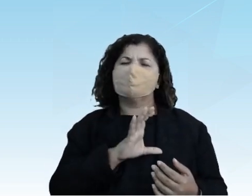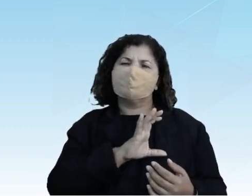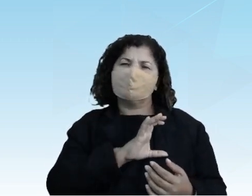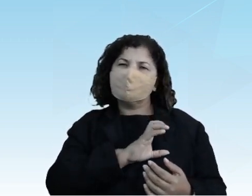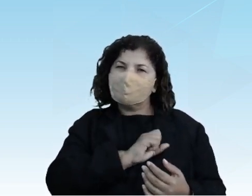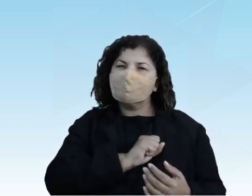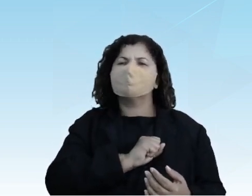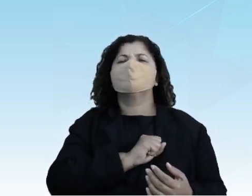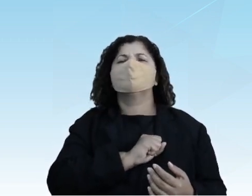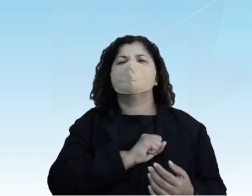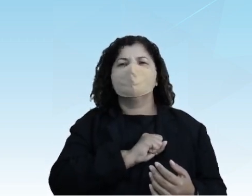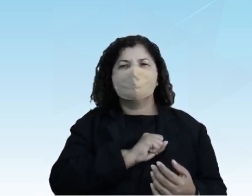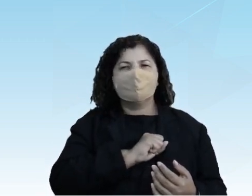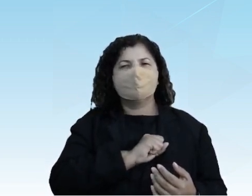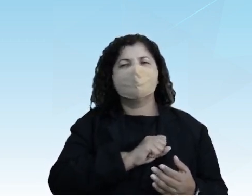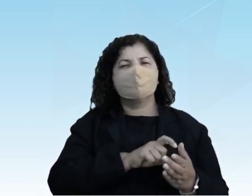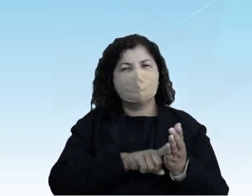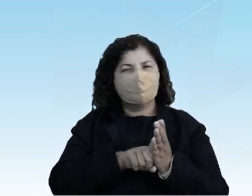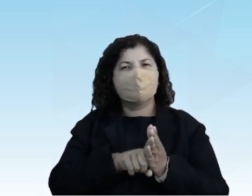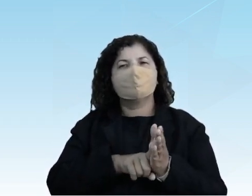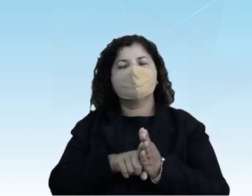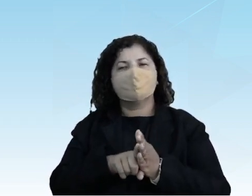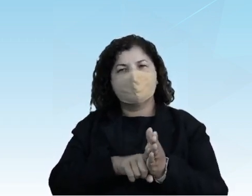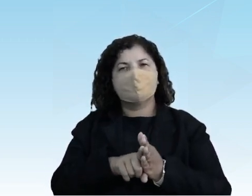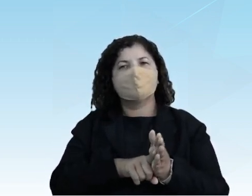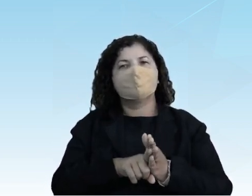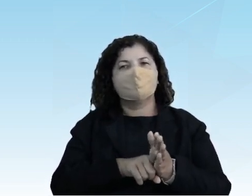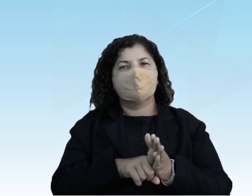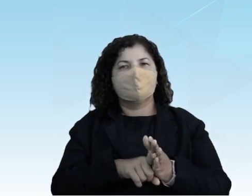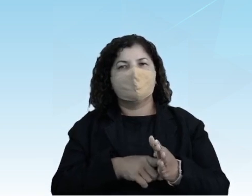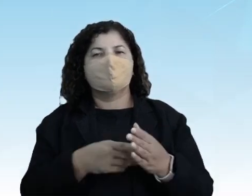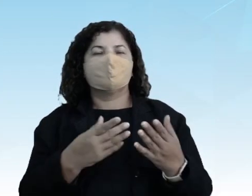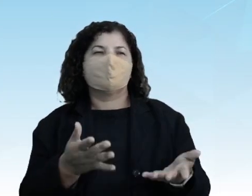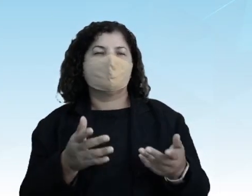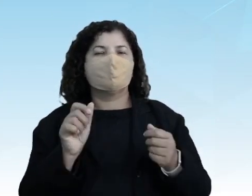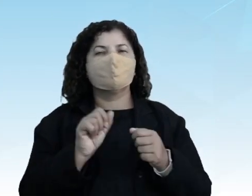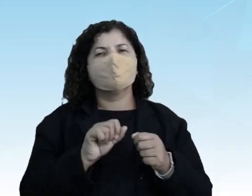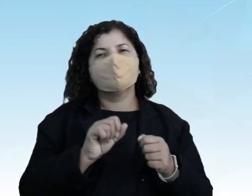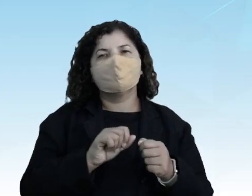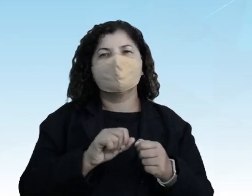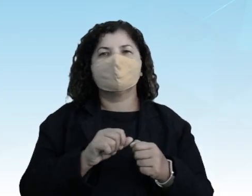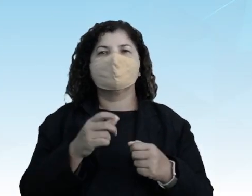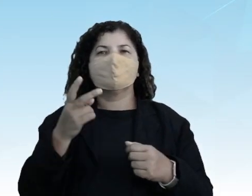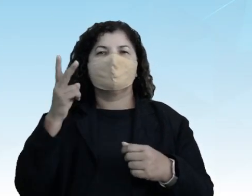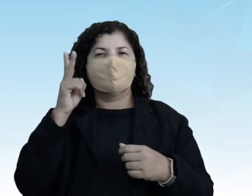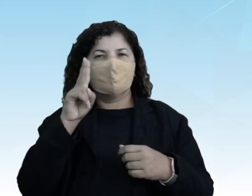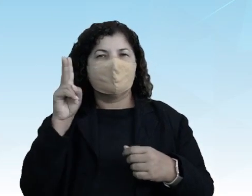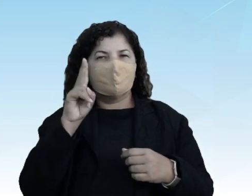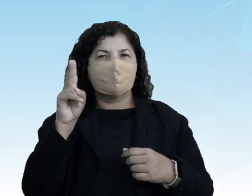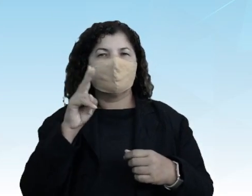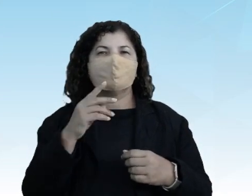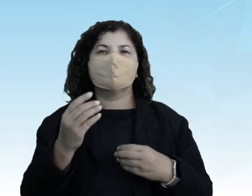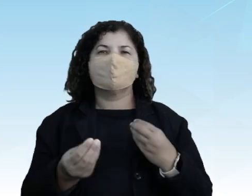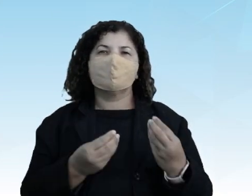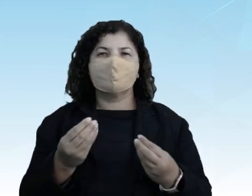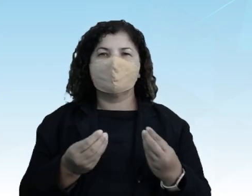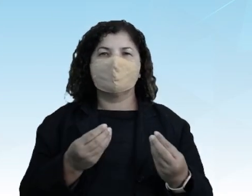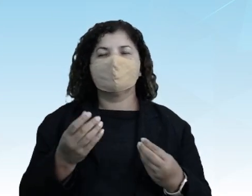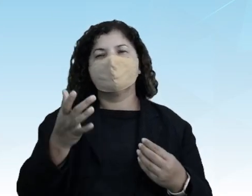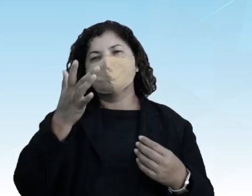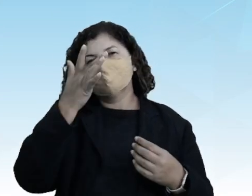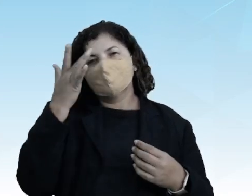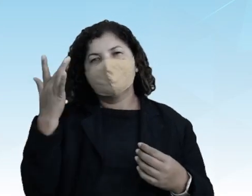dizia Walter Benjamin, né? Então, fazer histórico, né? Então, o que é esse fazer histórico? Muitas pessoas